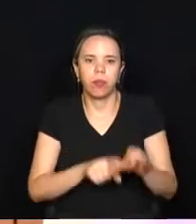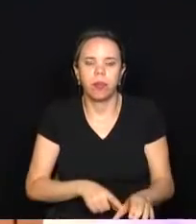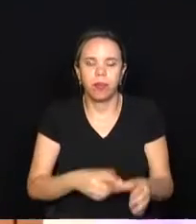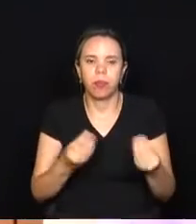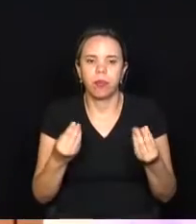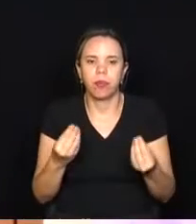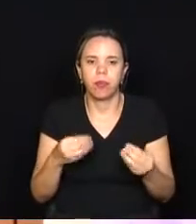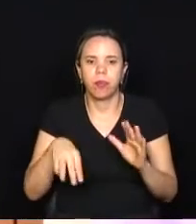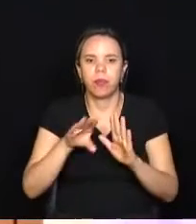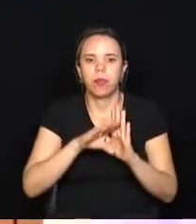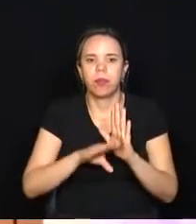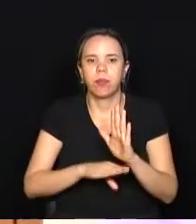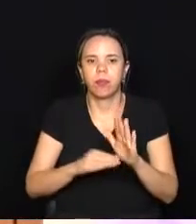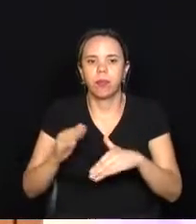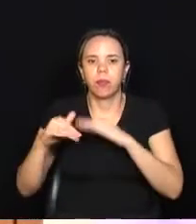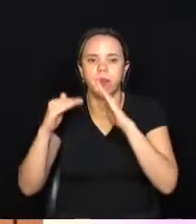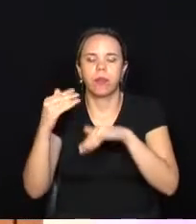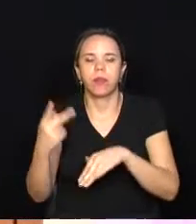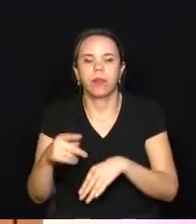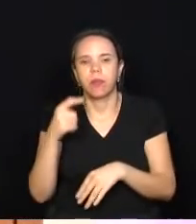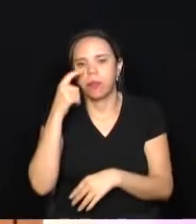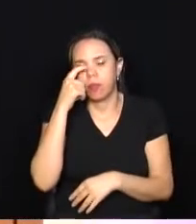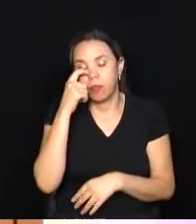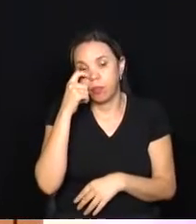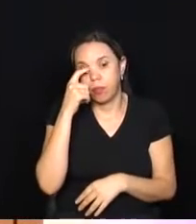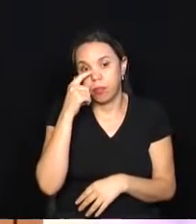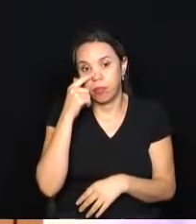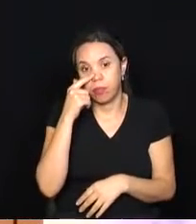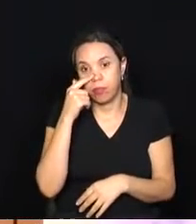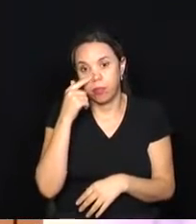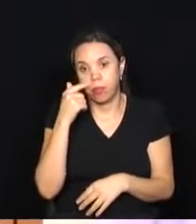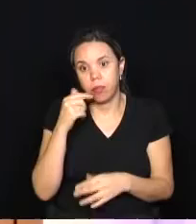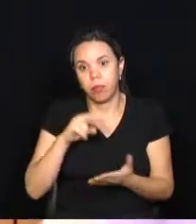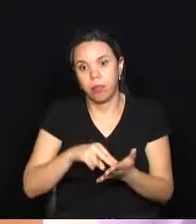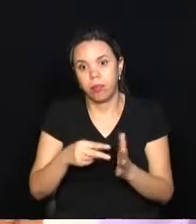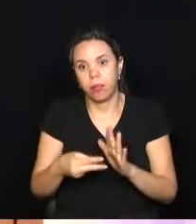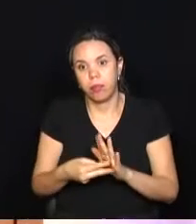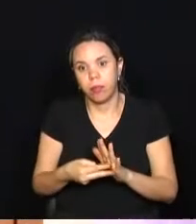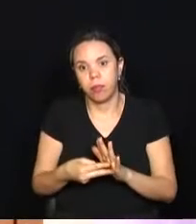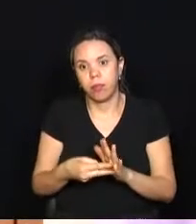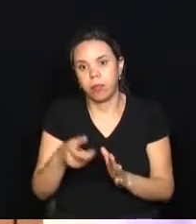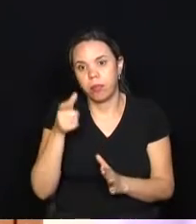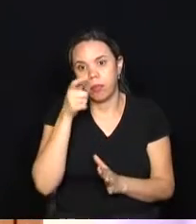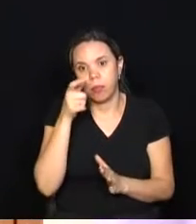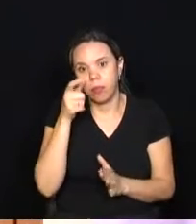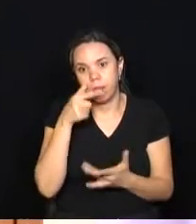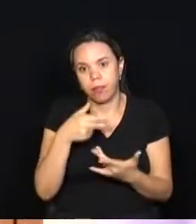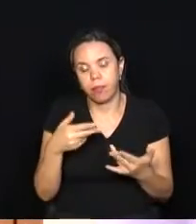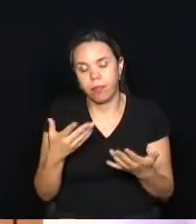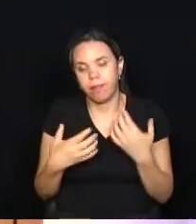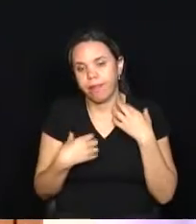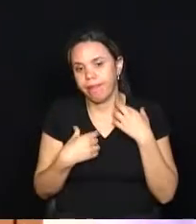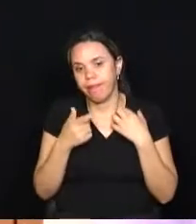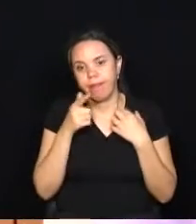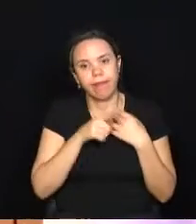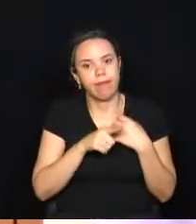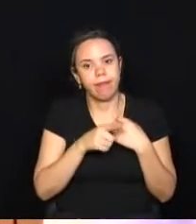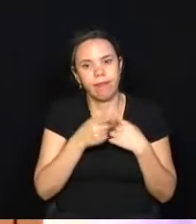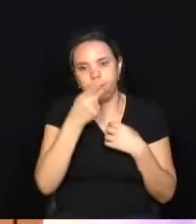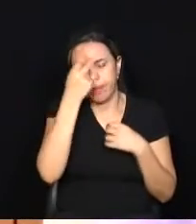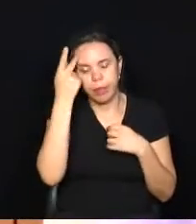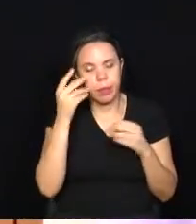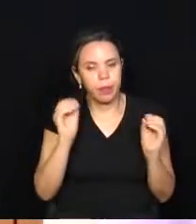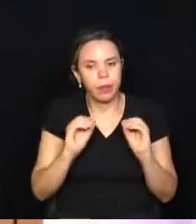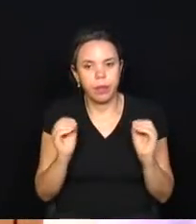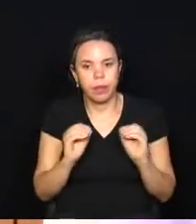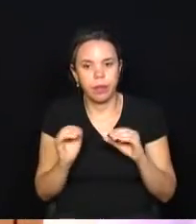do programa que você desenvolve com ele. Né? Quer dizer, veja, uma coisa é assim, você não coloca o indivíduo